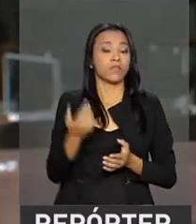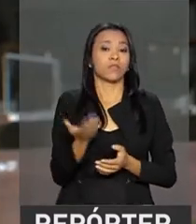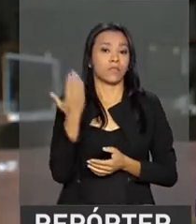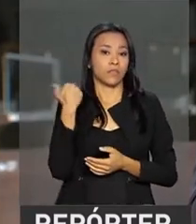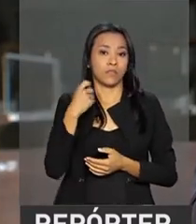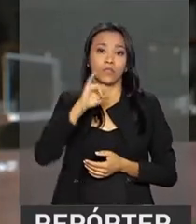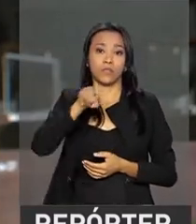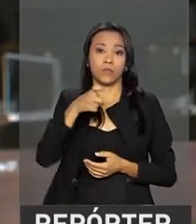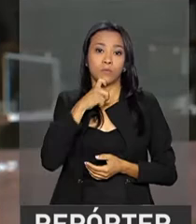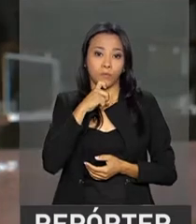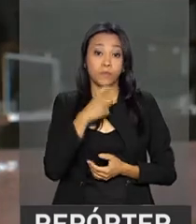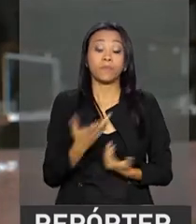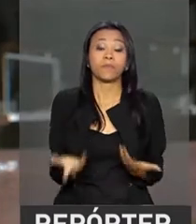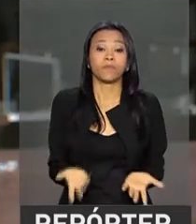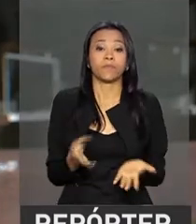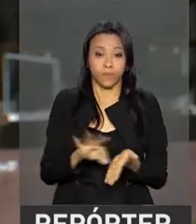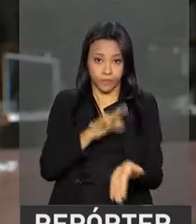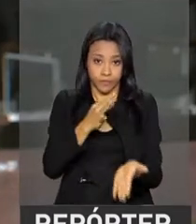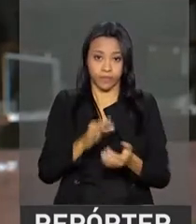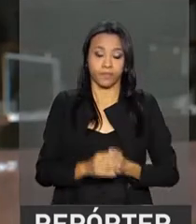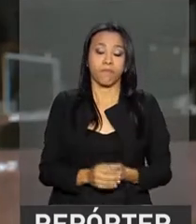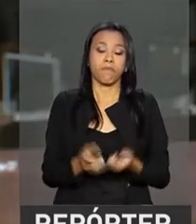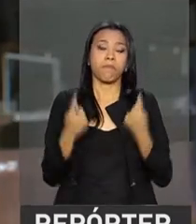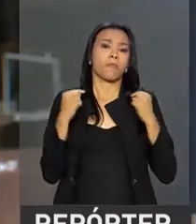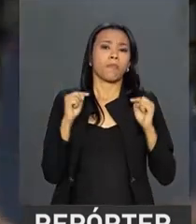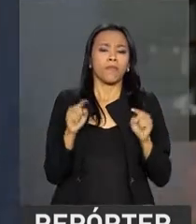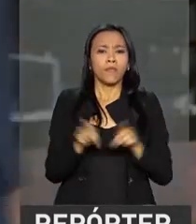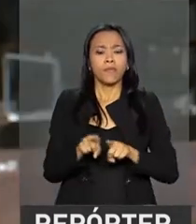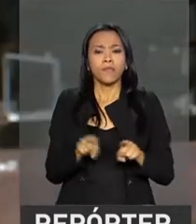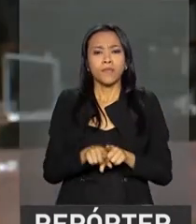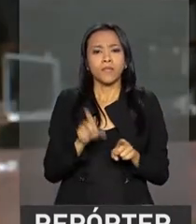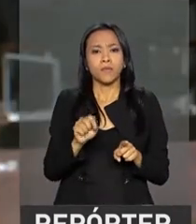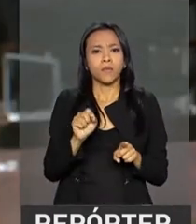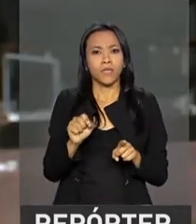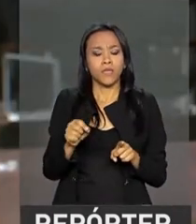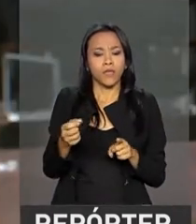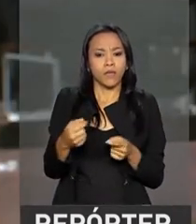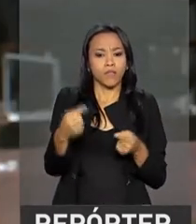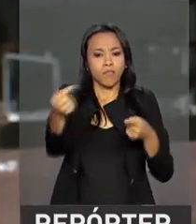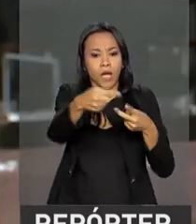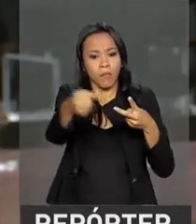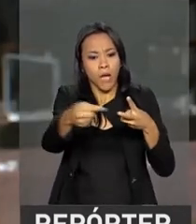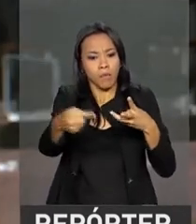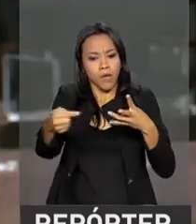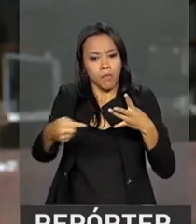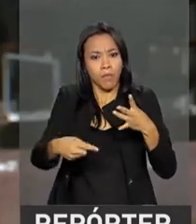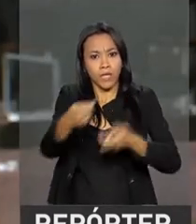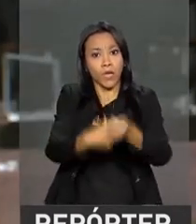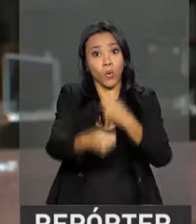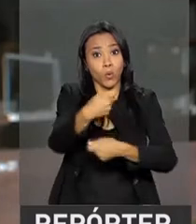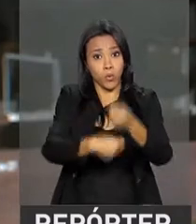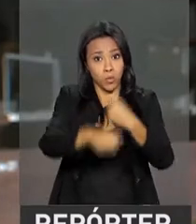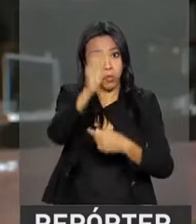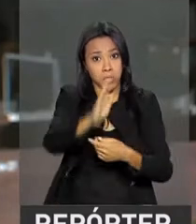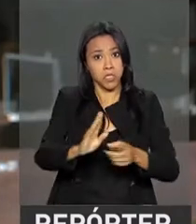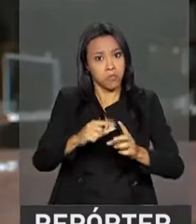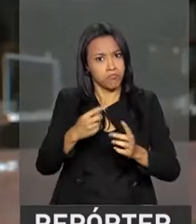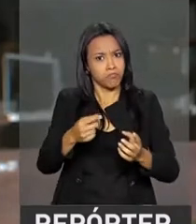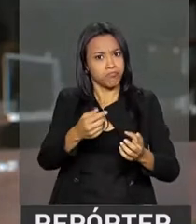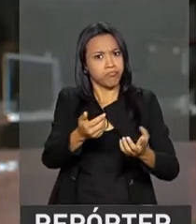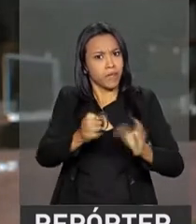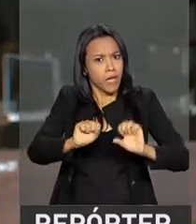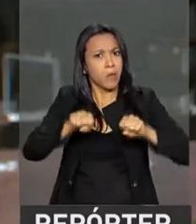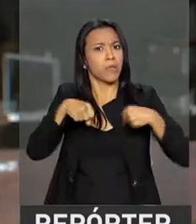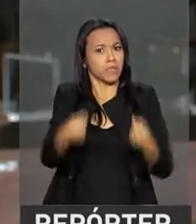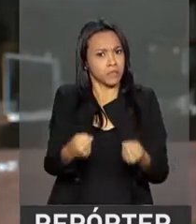reunião também acontece em um momento aí em que indicadores importantes da economia brasileira dão sinais positivos, sinais de recuperação e de